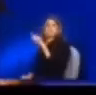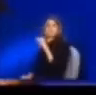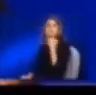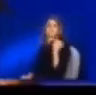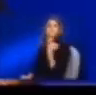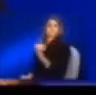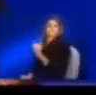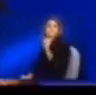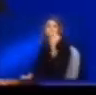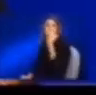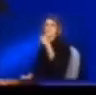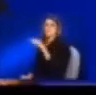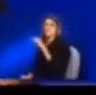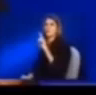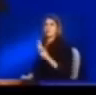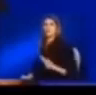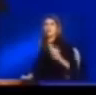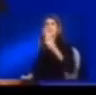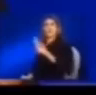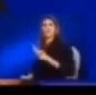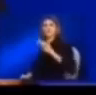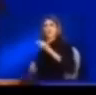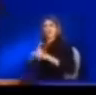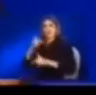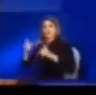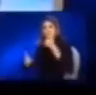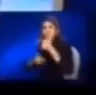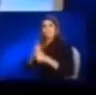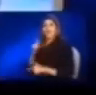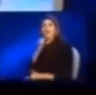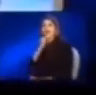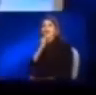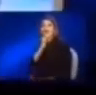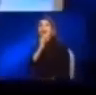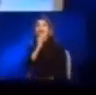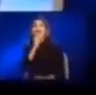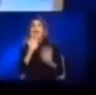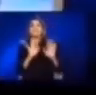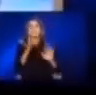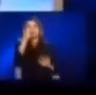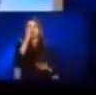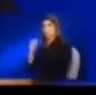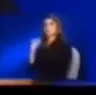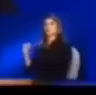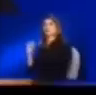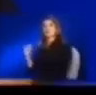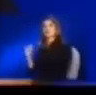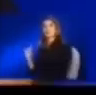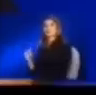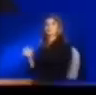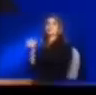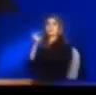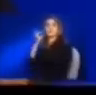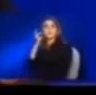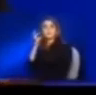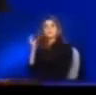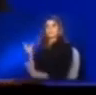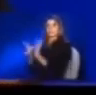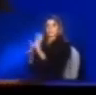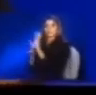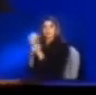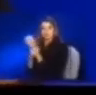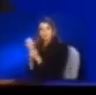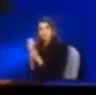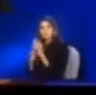é dispensável no uso da atividade do profissional. Alguns exemplos, que pessoas que usam e que não pode. Brinco é adorno,